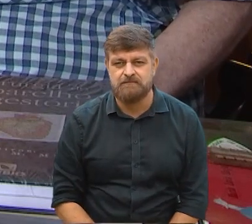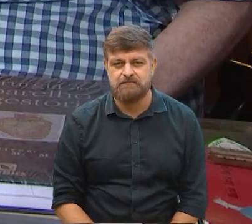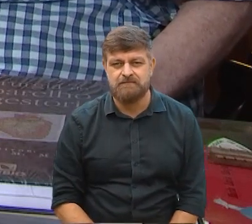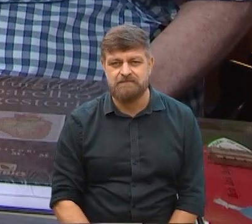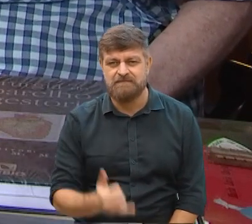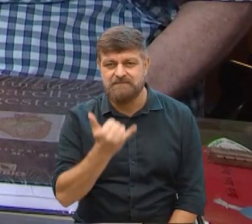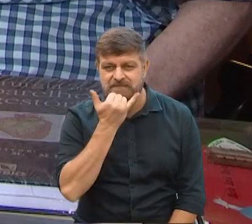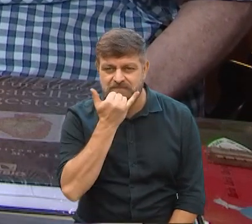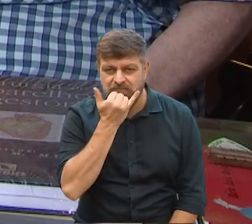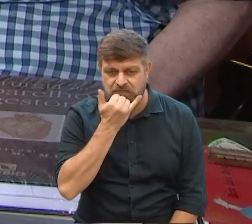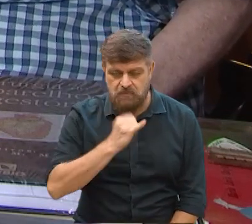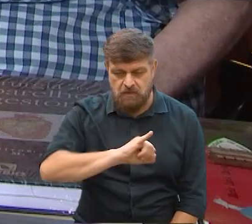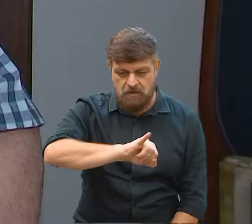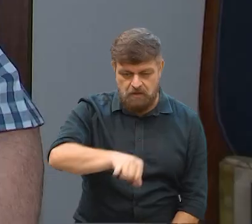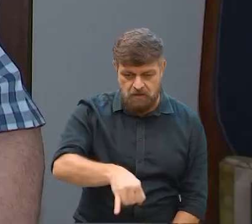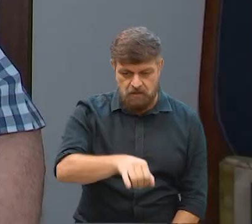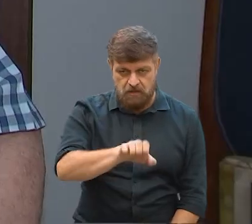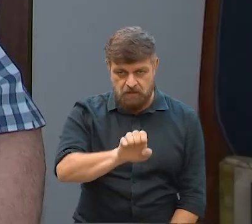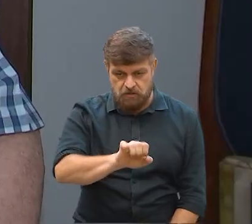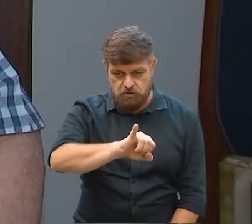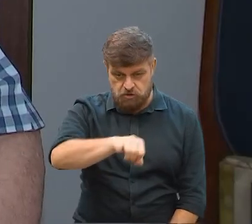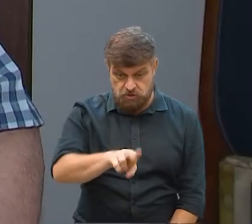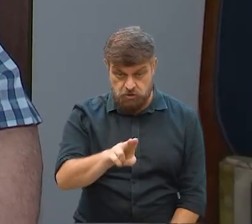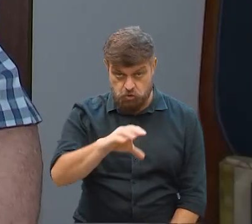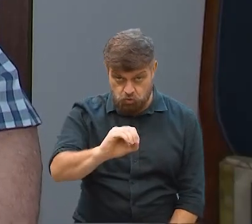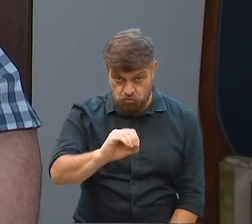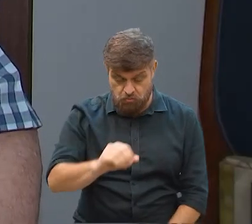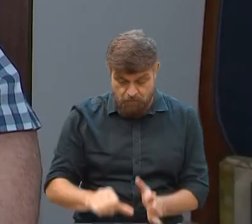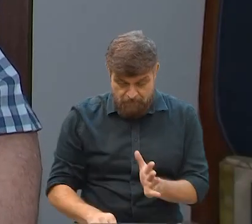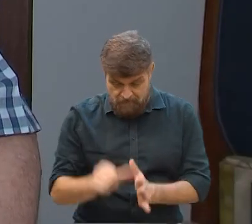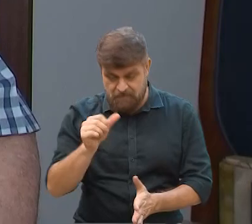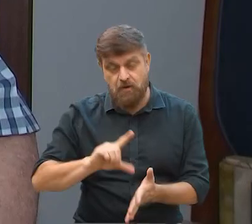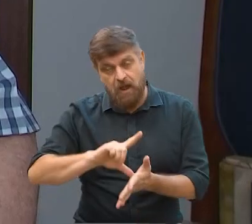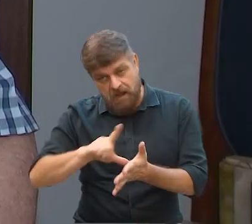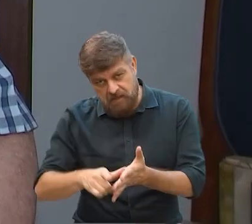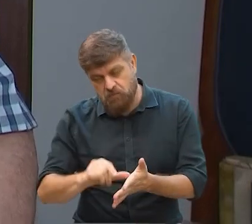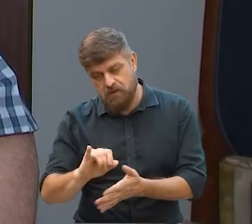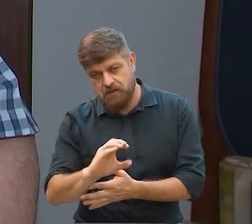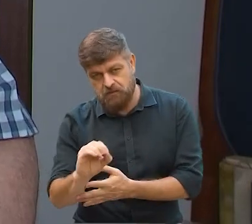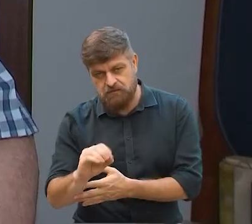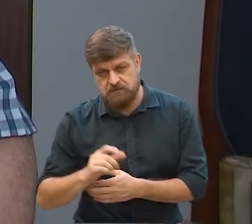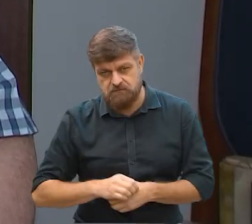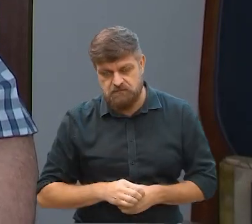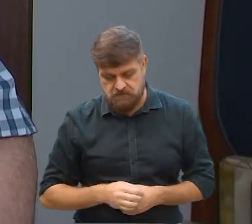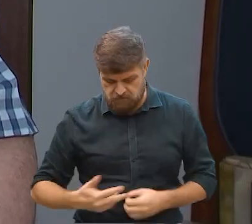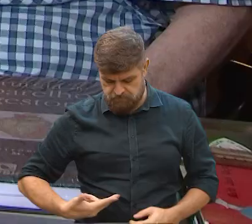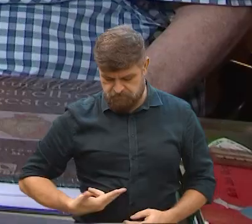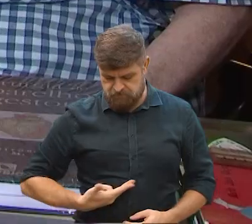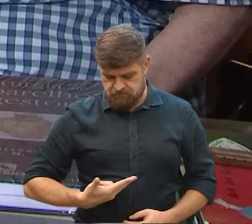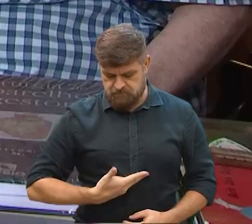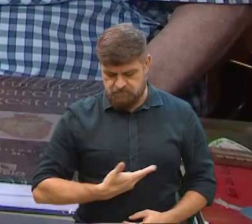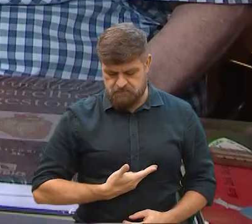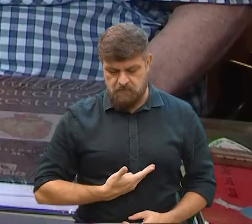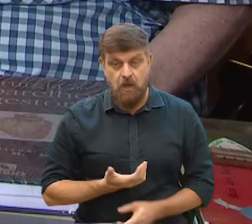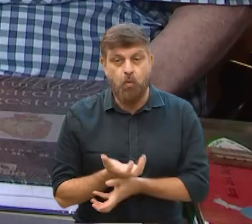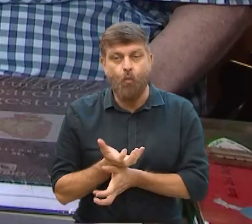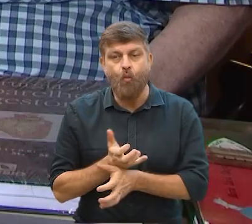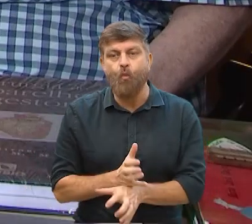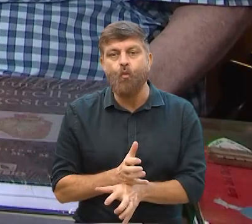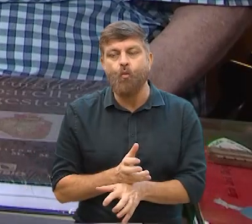desculpe, com o jejum e depois o íleo, eu troquei. O jejum é interessante, se você abrir o jejum durante uma cirurgia, ele está